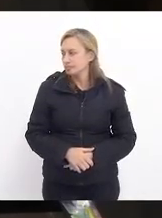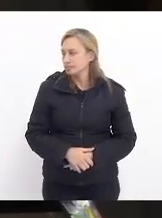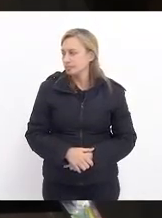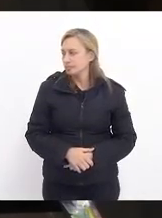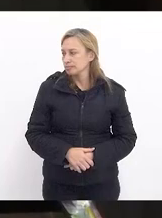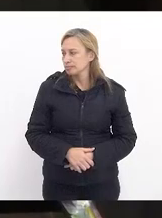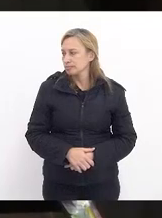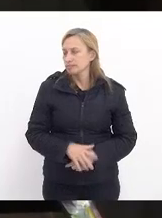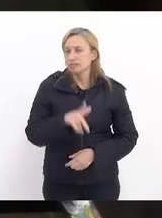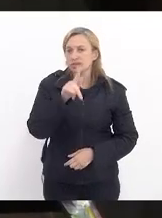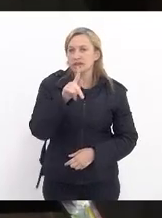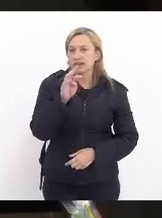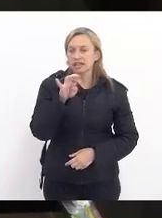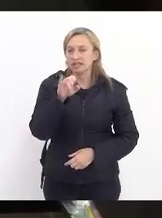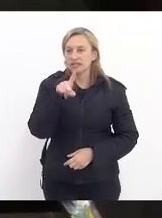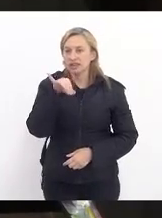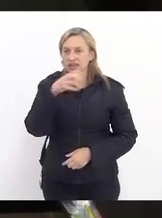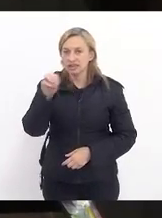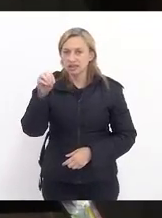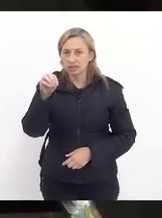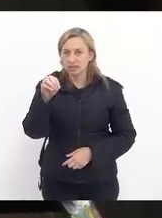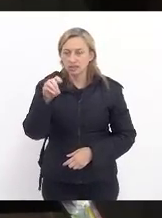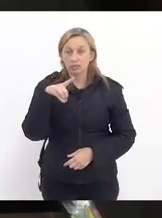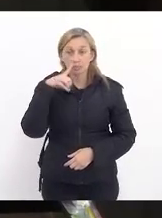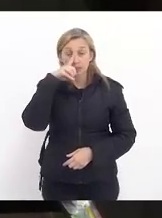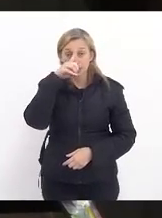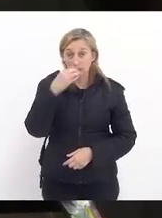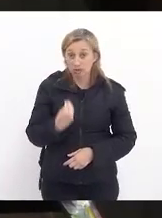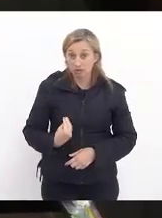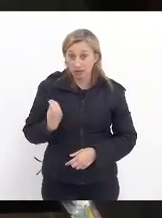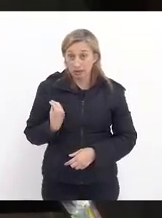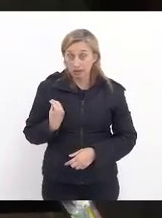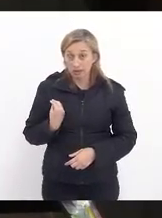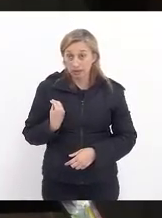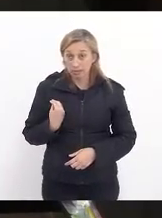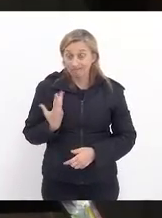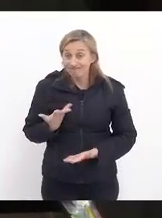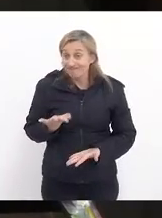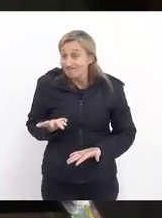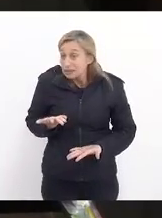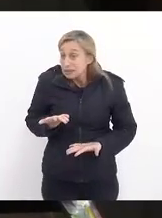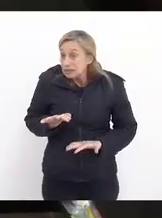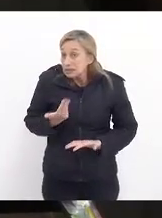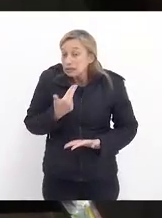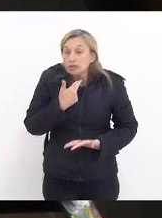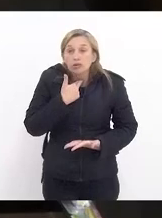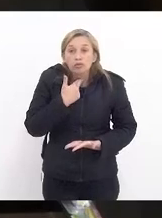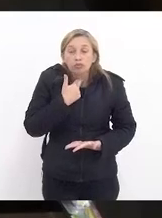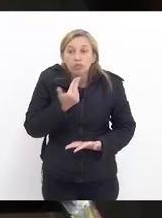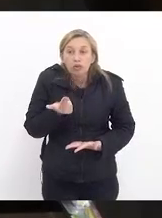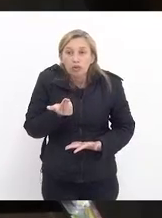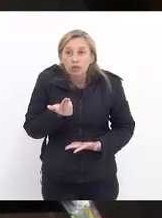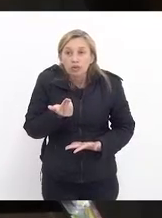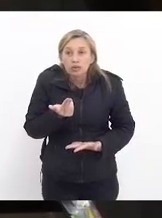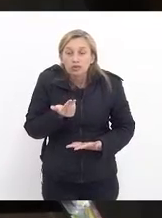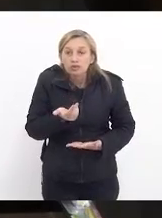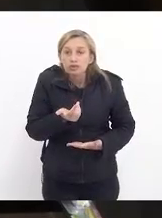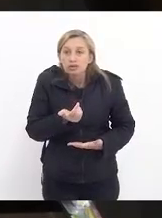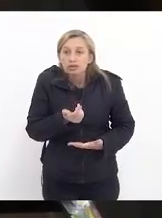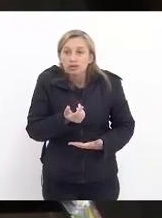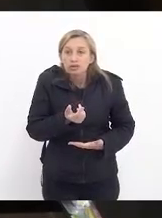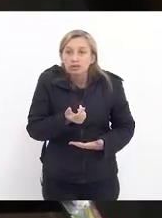a gratificação por risco de vida não pode ter variação de